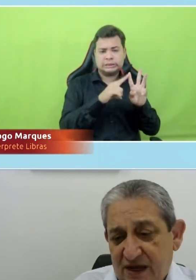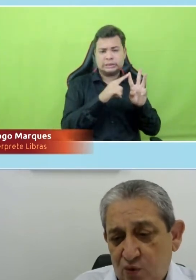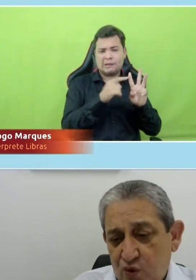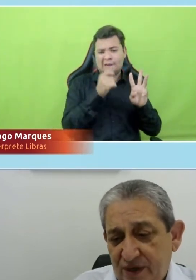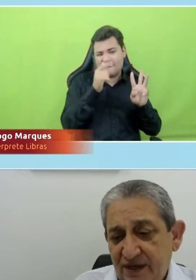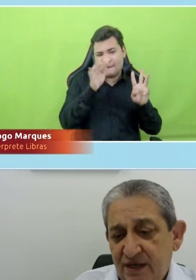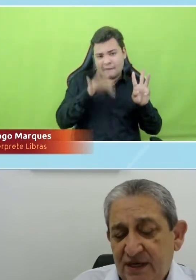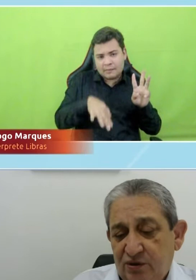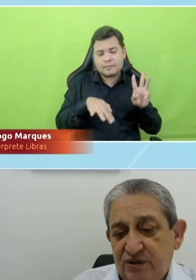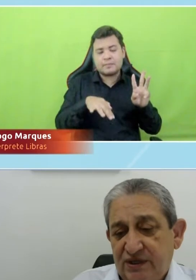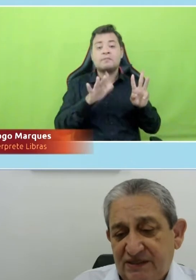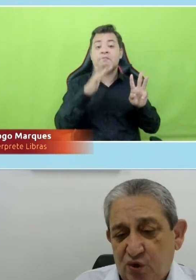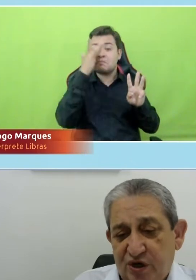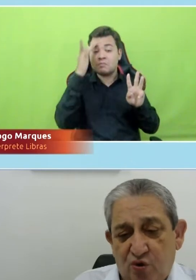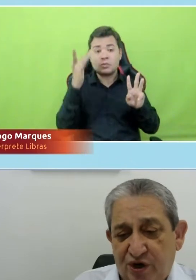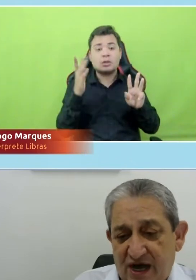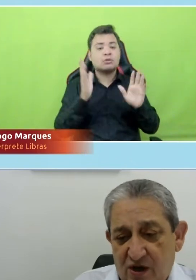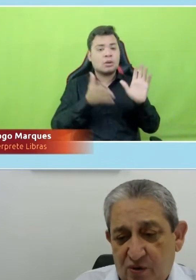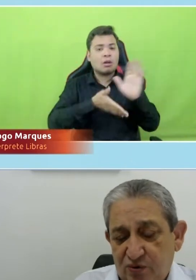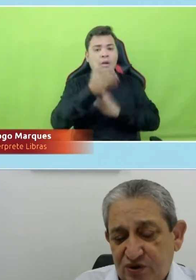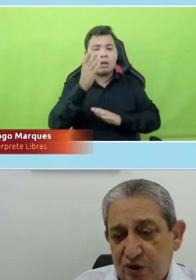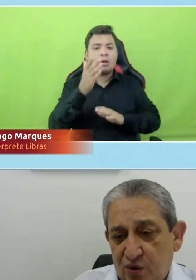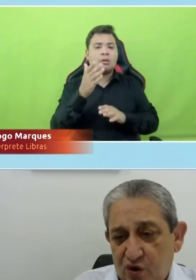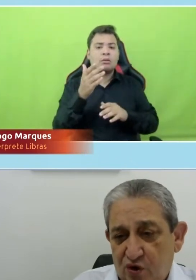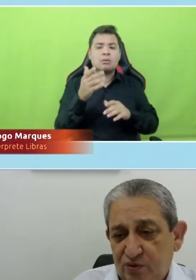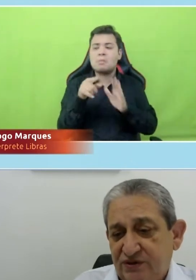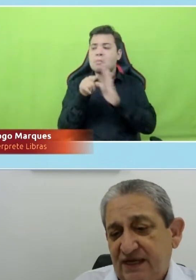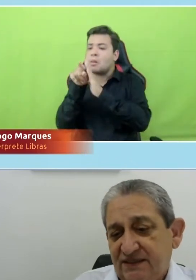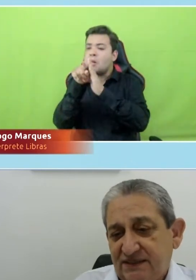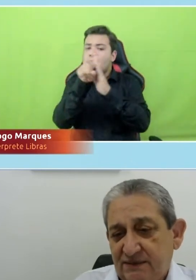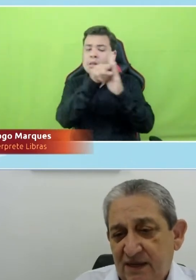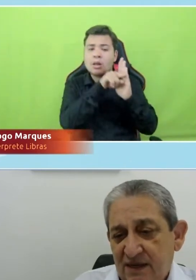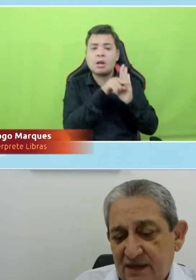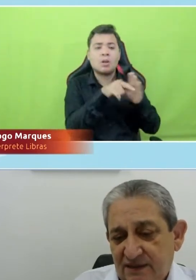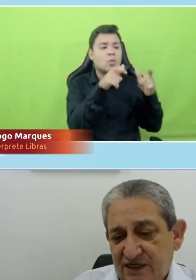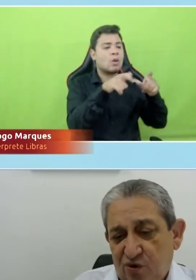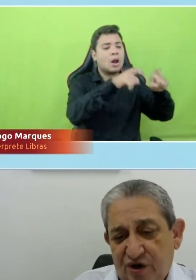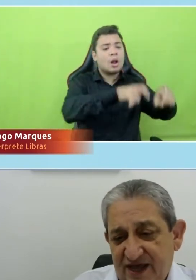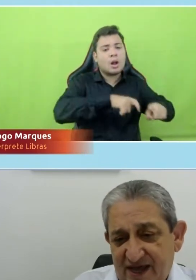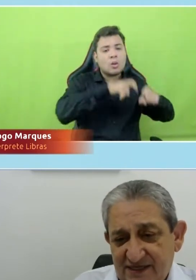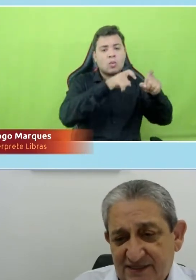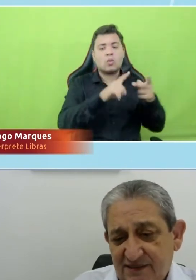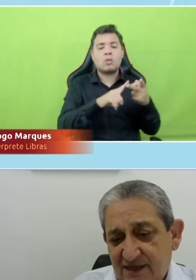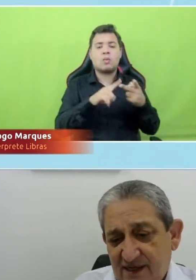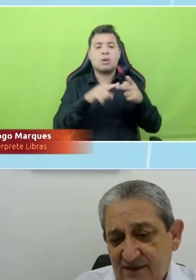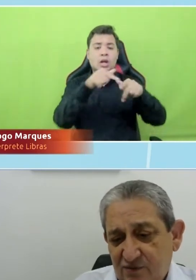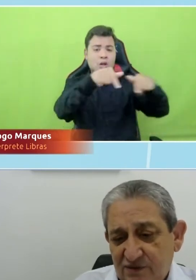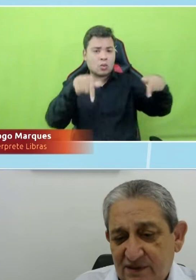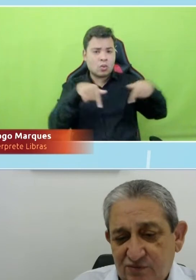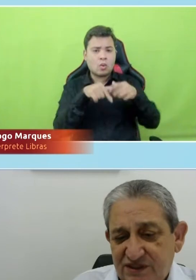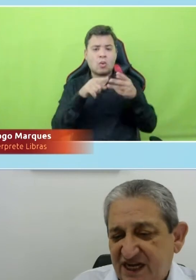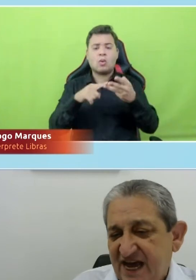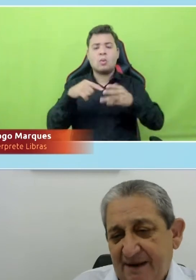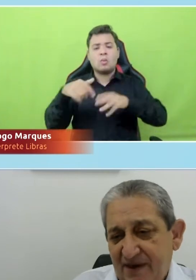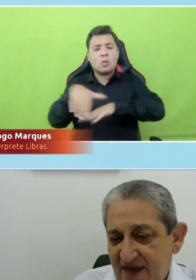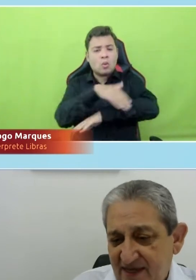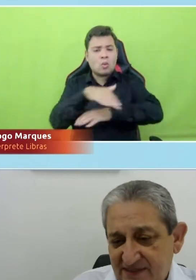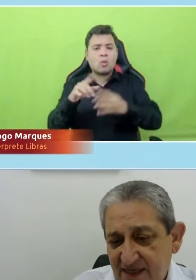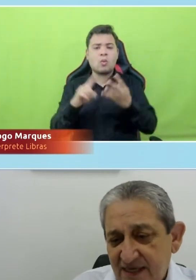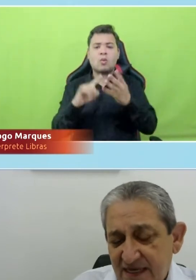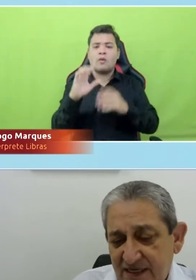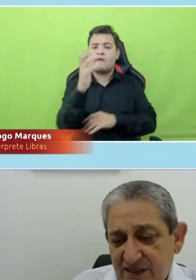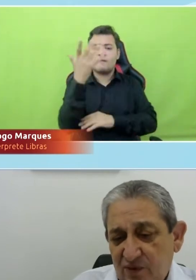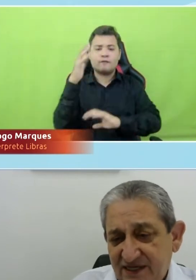na rua, na zona rural, nos quilombos, nas florestas, nos igarapés,